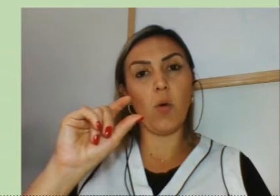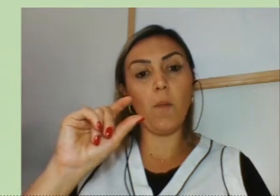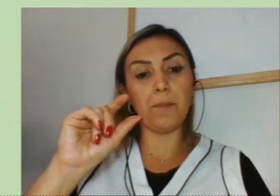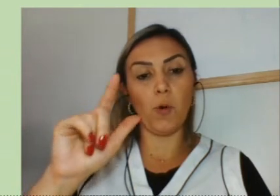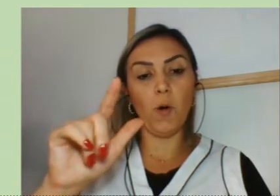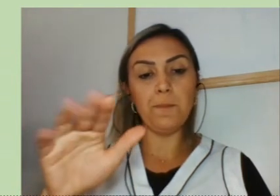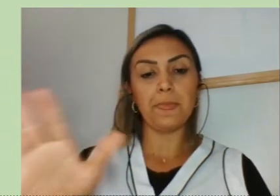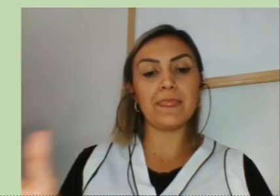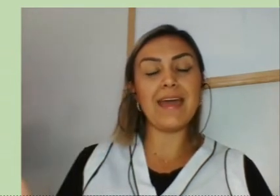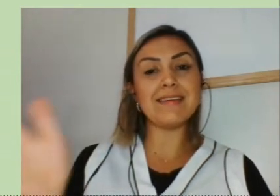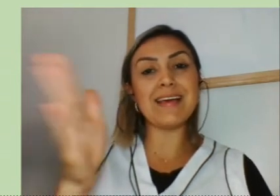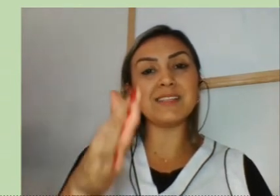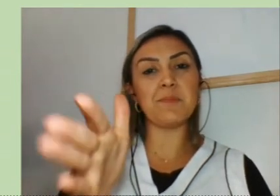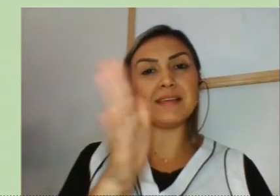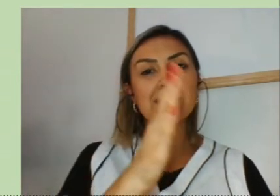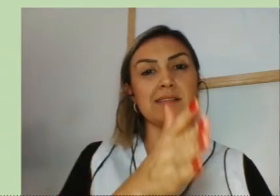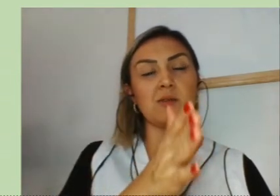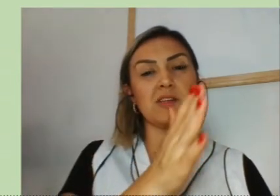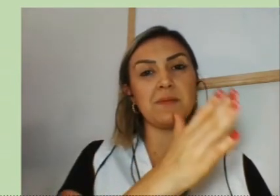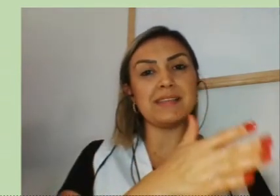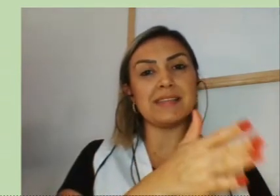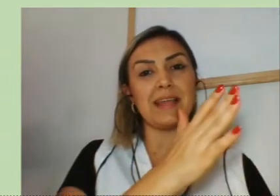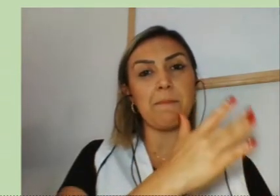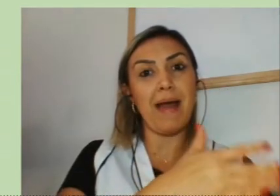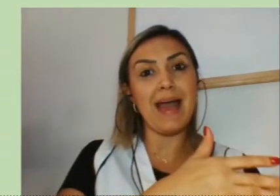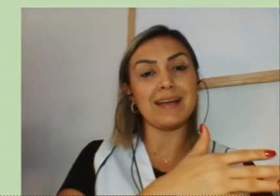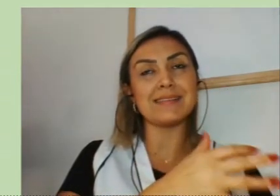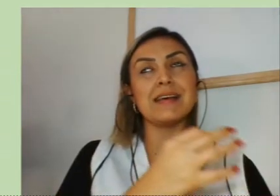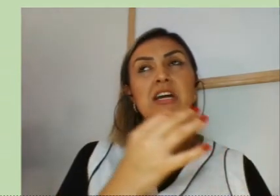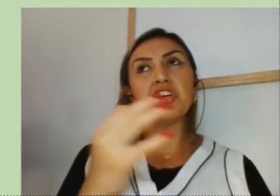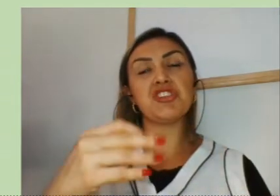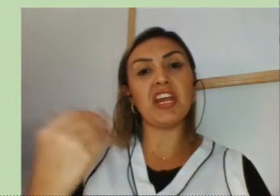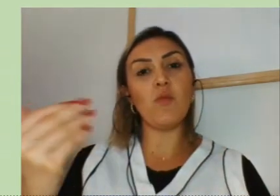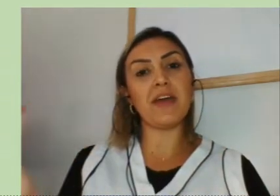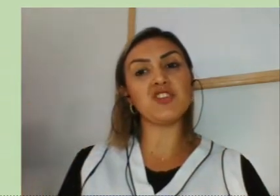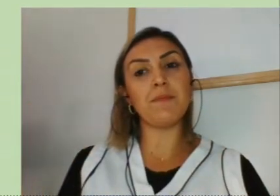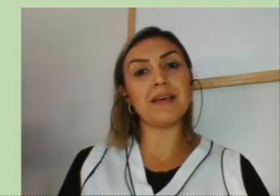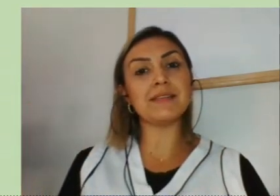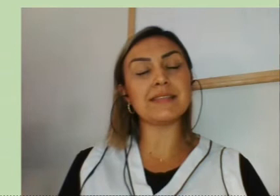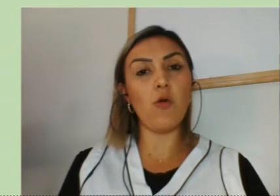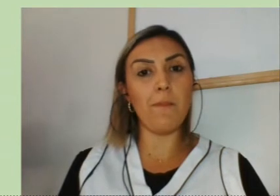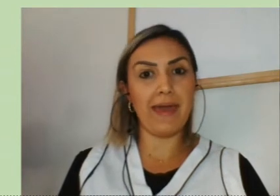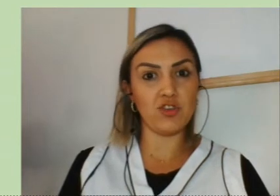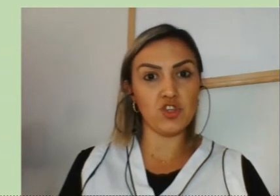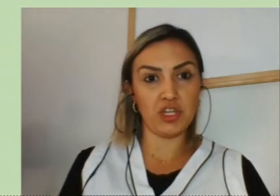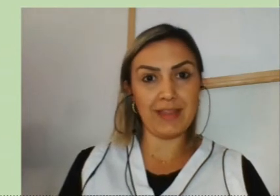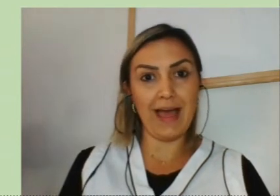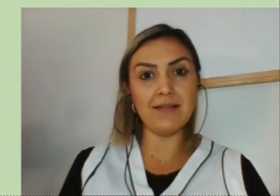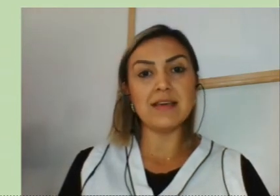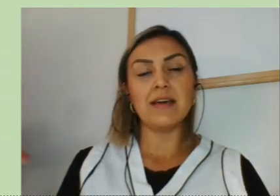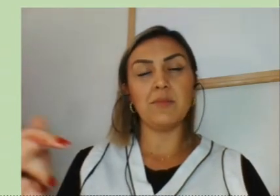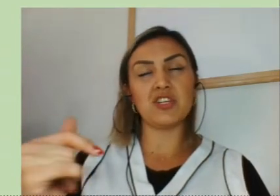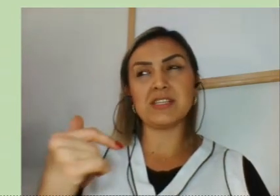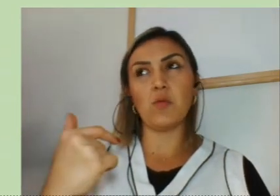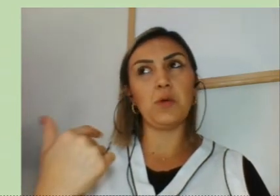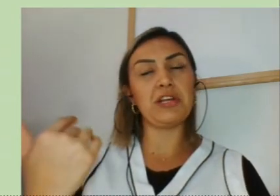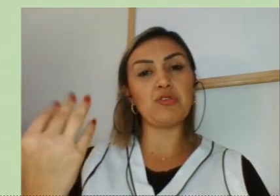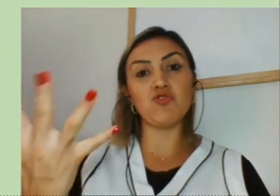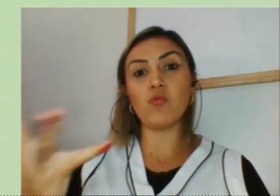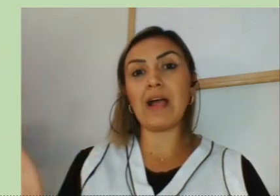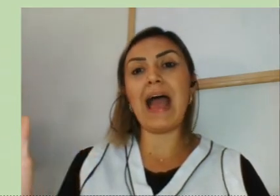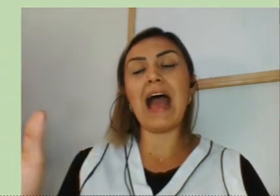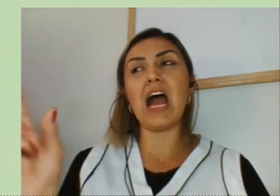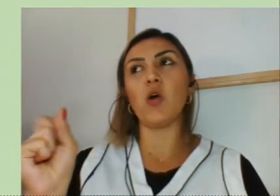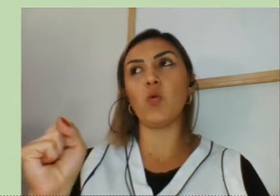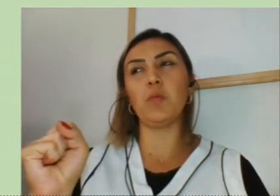você comprou, né? E as prestações para serem pagas, geralmente mensalmente, tá? Pode ser um boleto